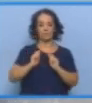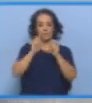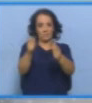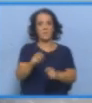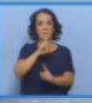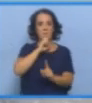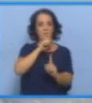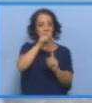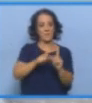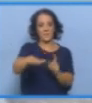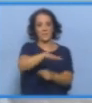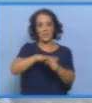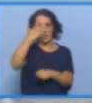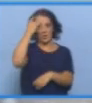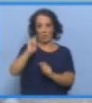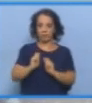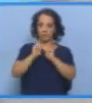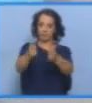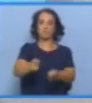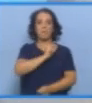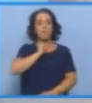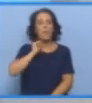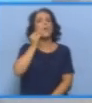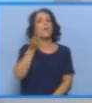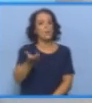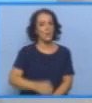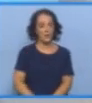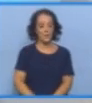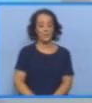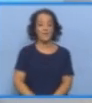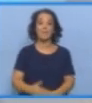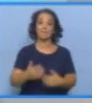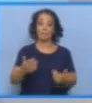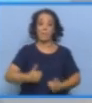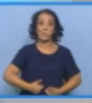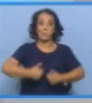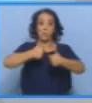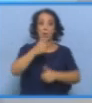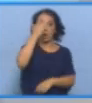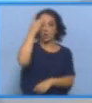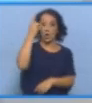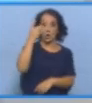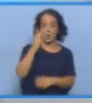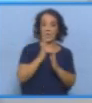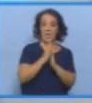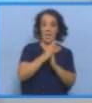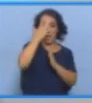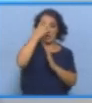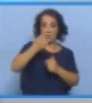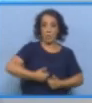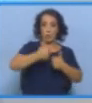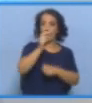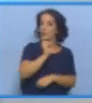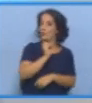de Dom Manuel Martins em Setúbal? Foi feita não na Sé, na Catedral em Setúbal, mas numa